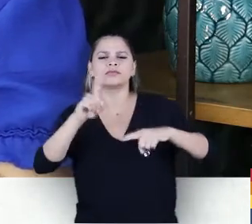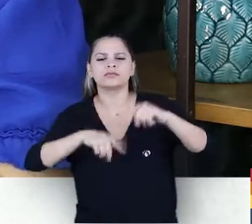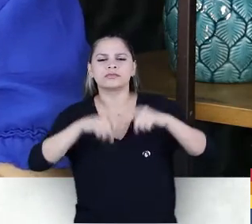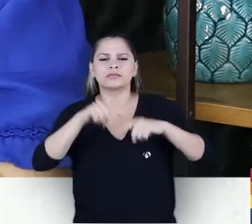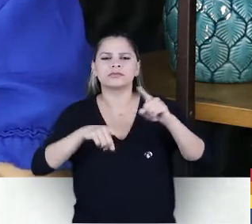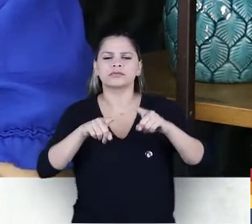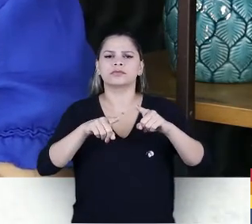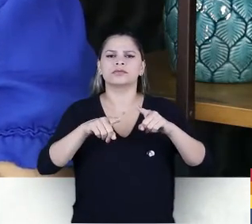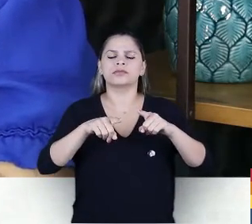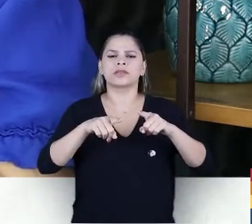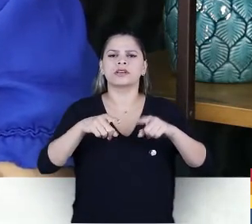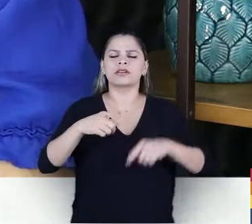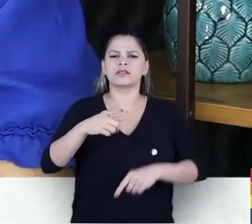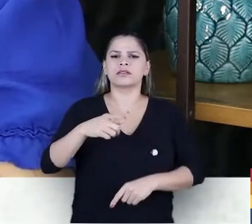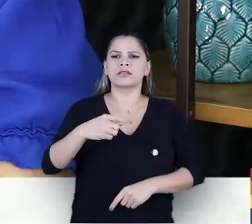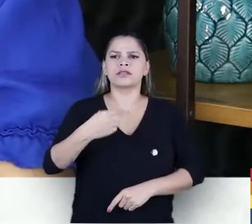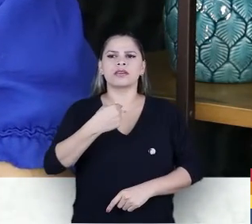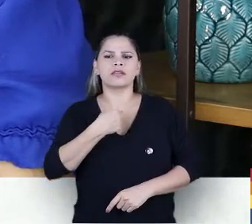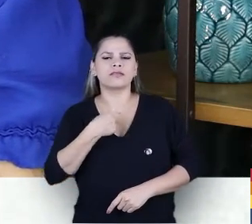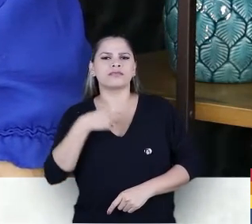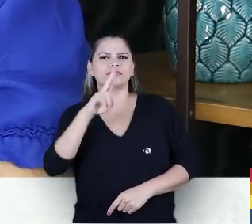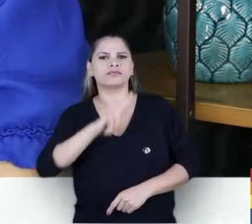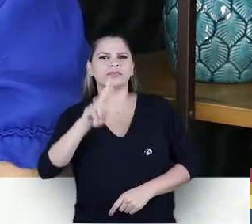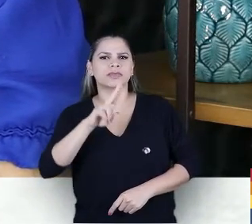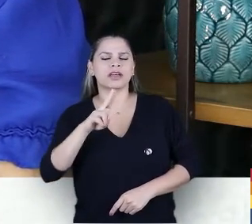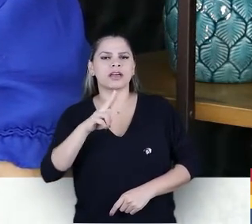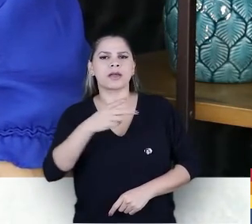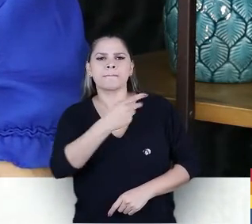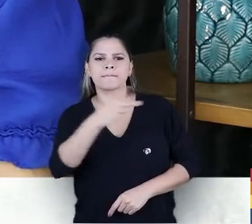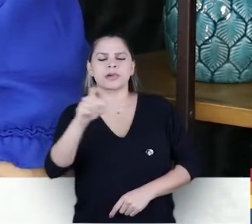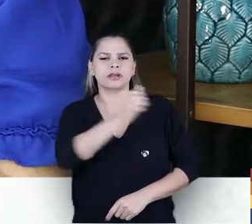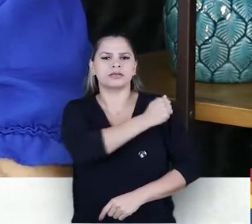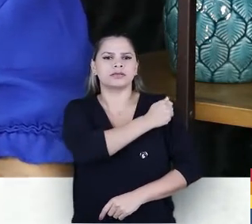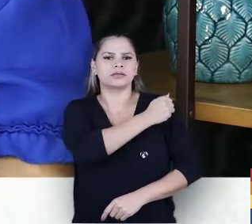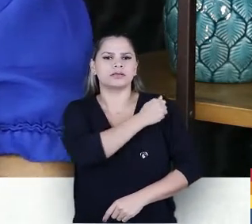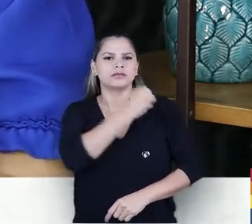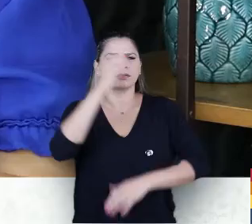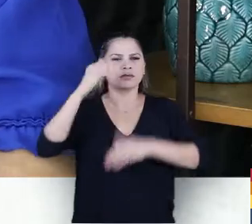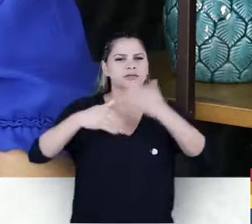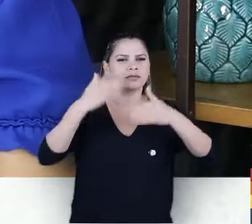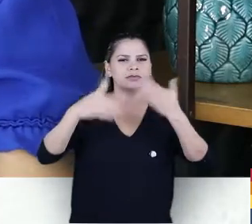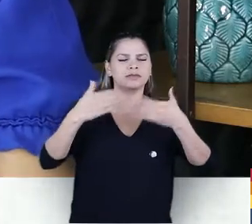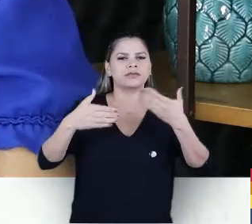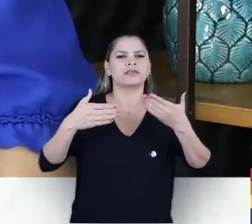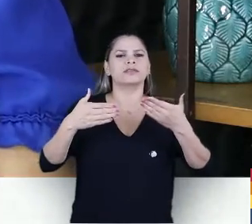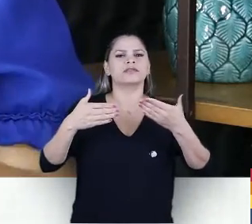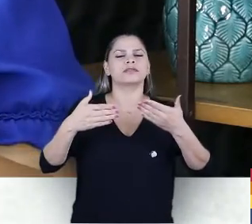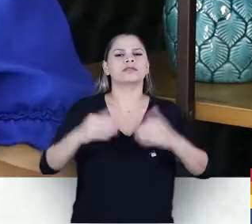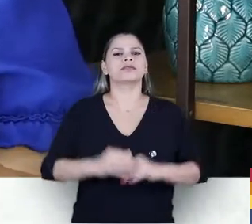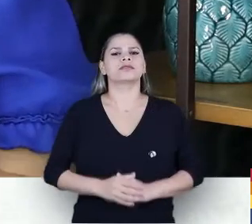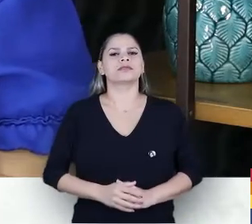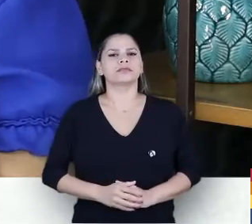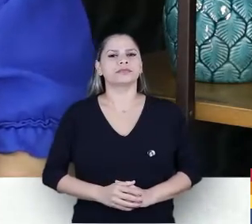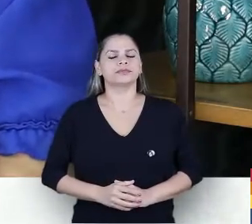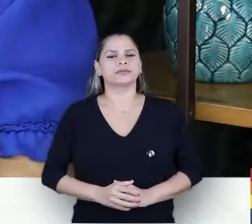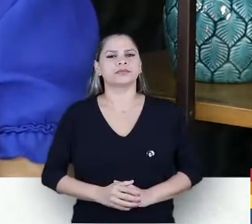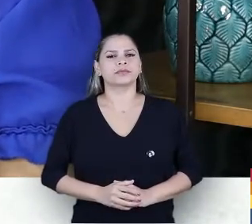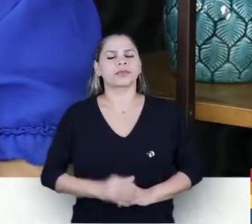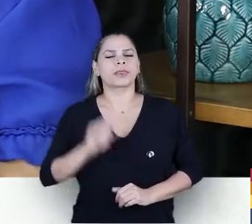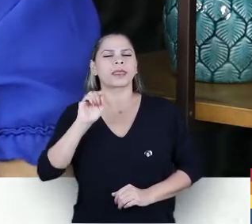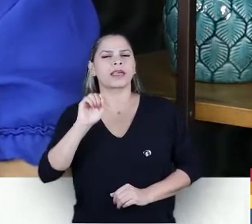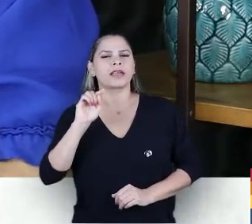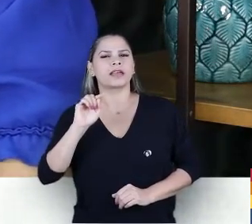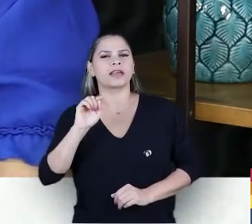essas habilidades. Lembrando que eu sempre tenho que pensar no contexto da